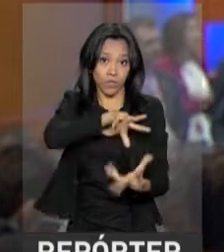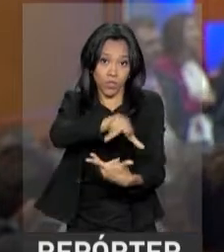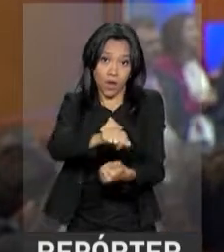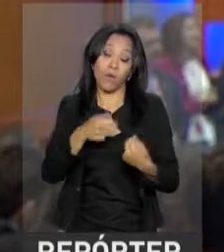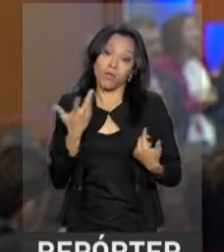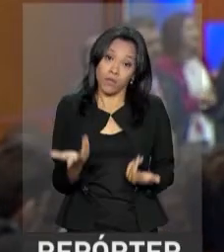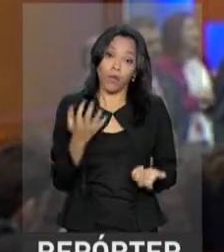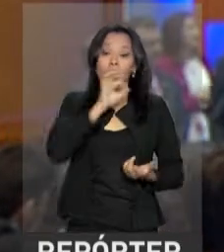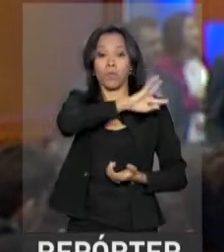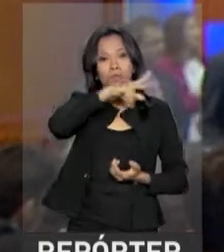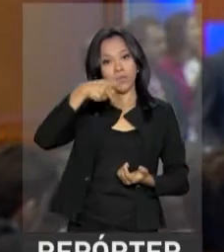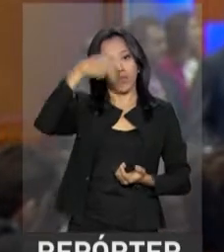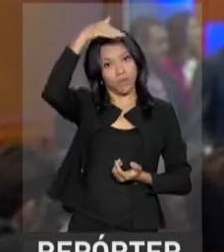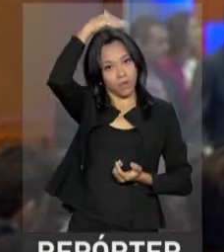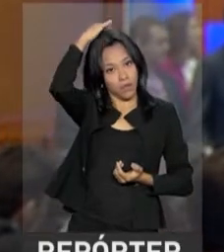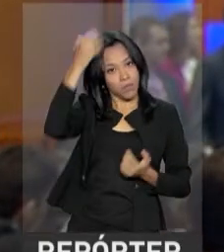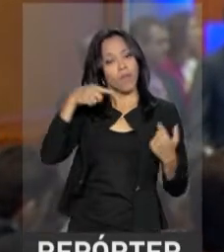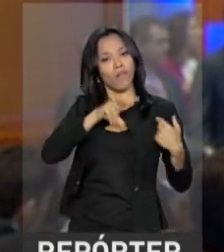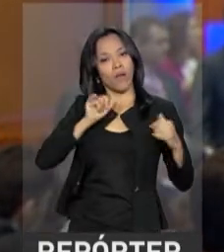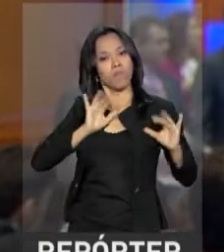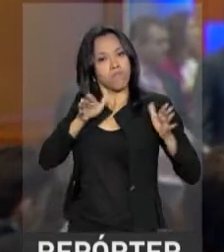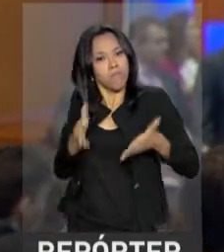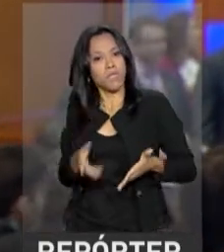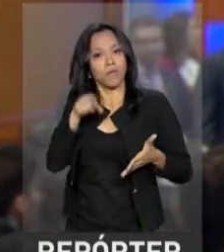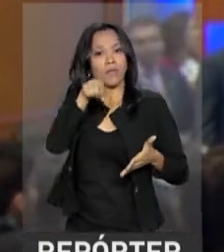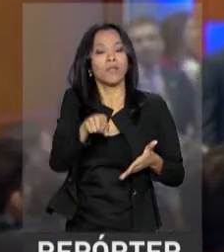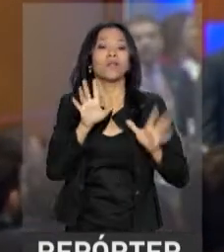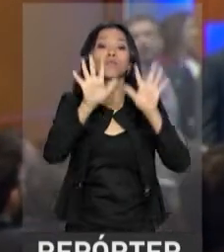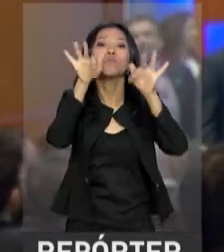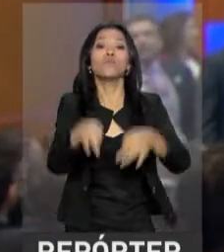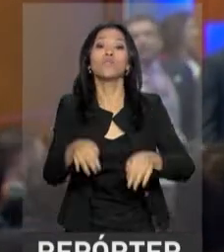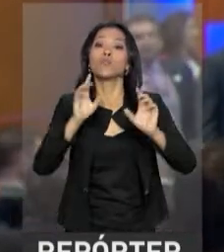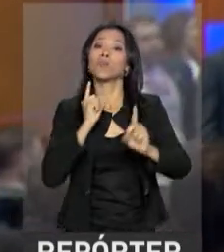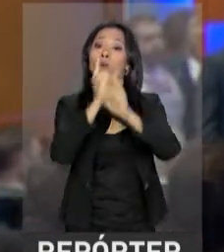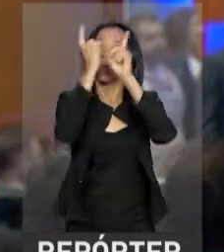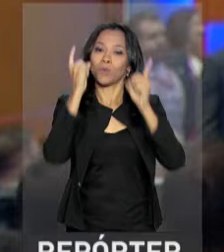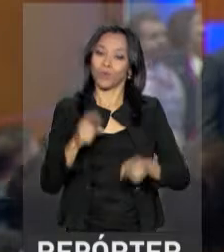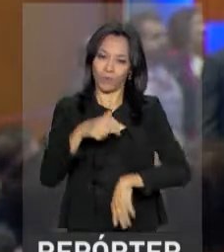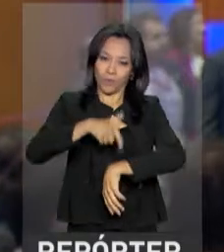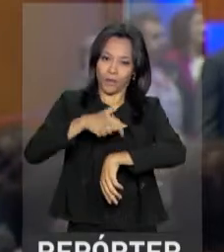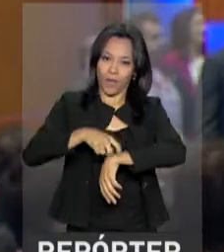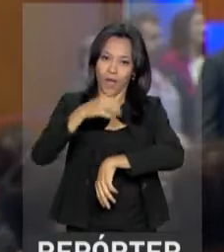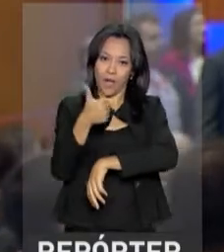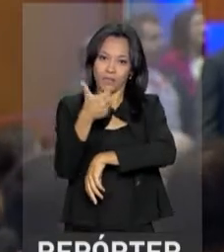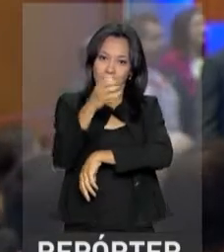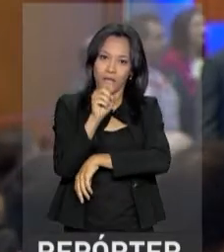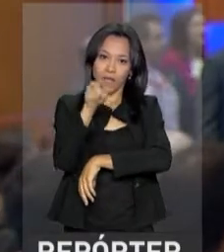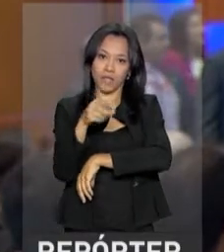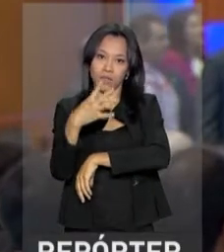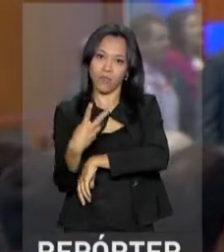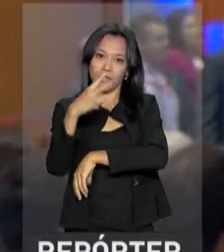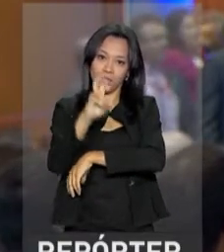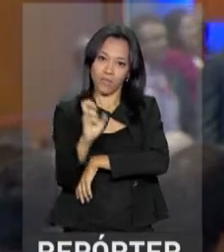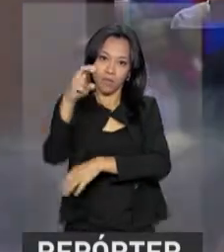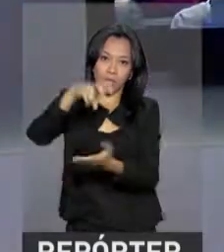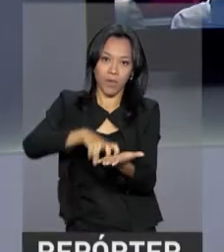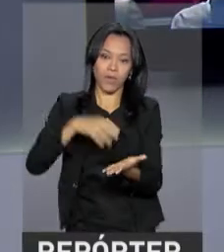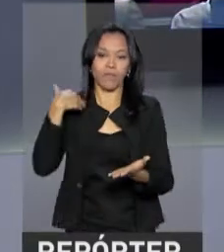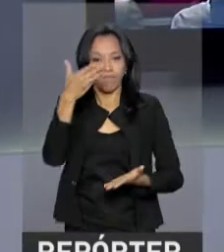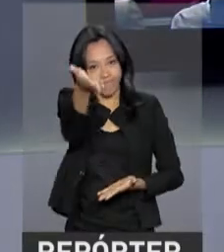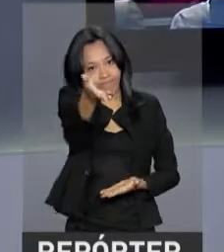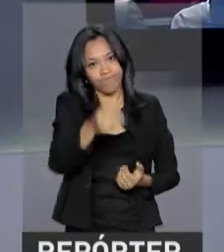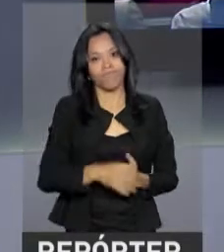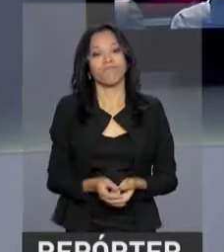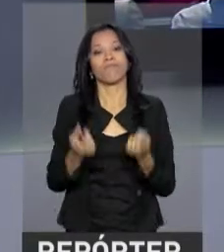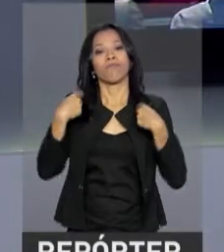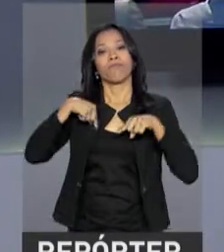do encerramento deste evento previsto para às 10 e 45 da manhã voltamos ao estúdio de tv nbr com você e carla